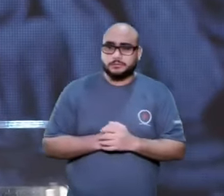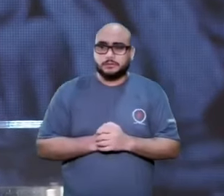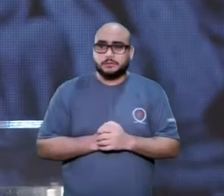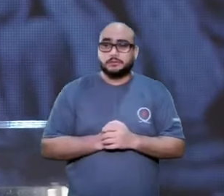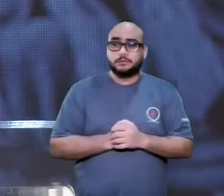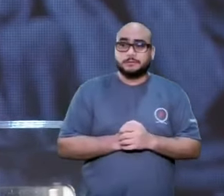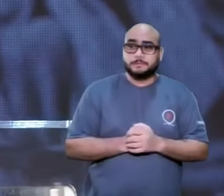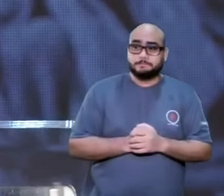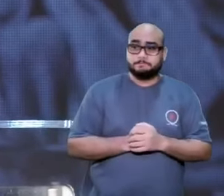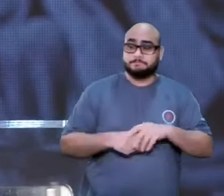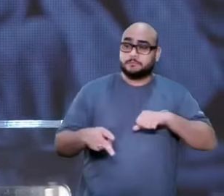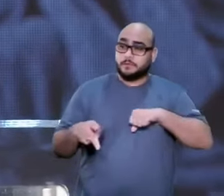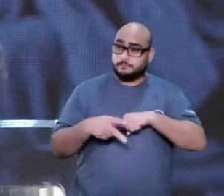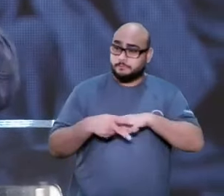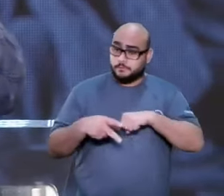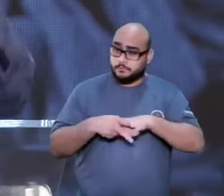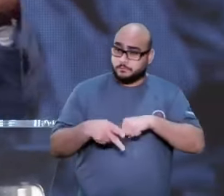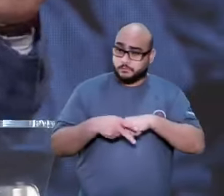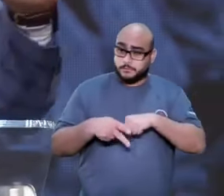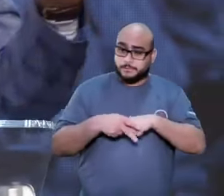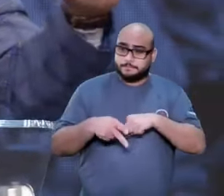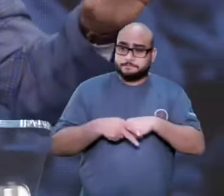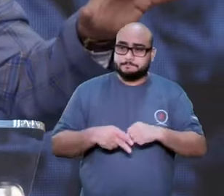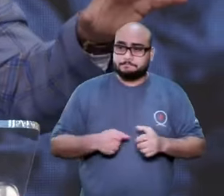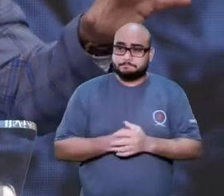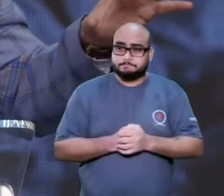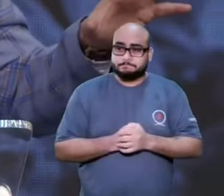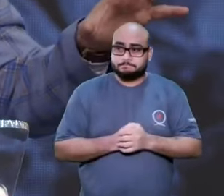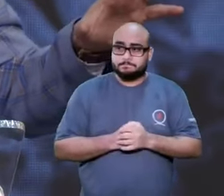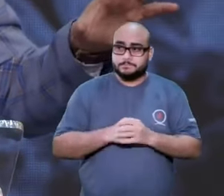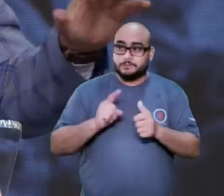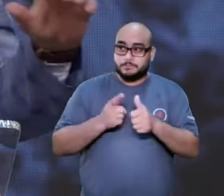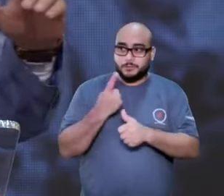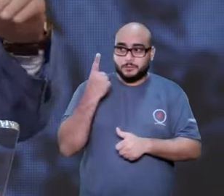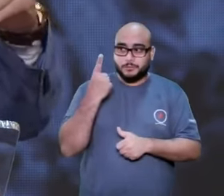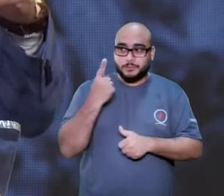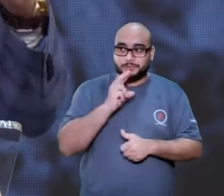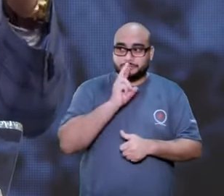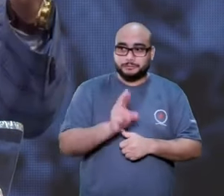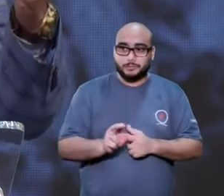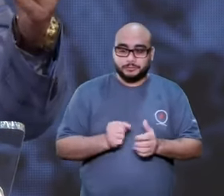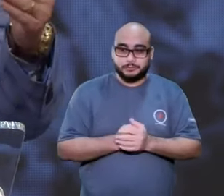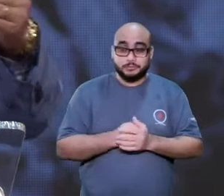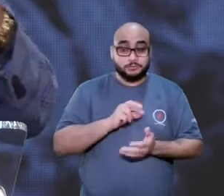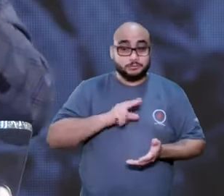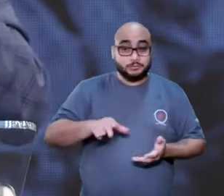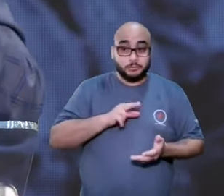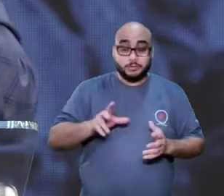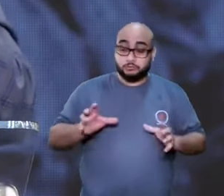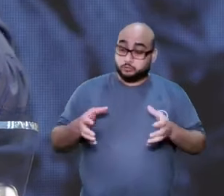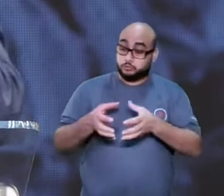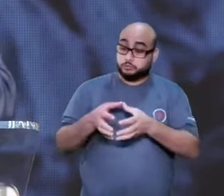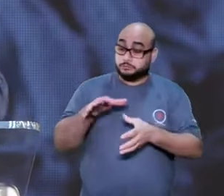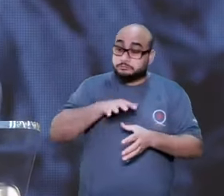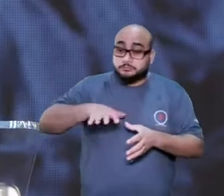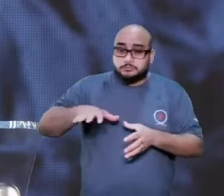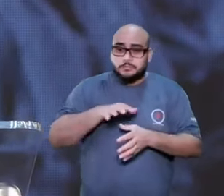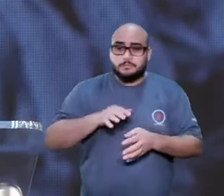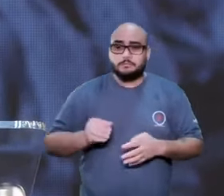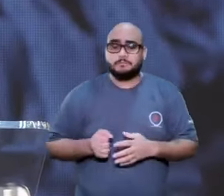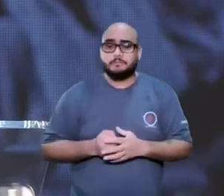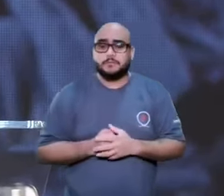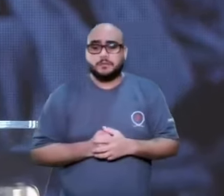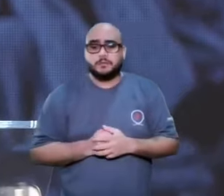pluralizado ou seja não é uma pessoa só que está respondendo é a coletividade numa uníssona voz